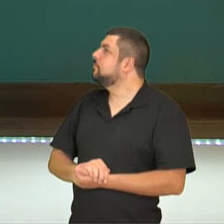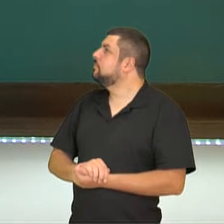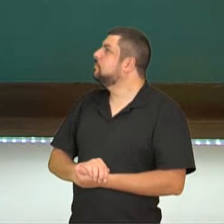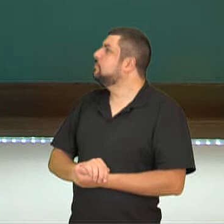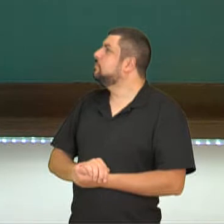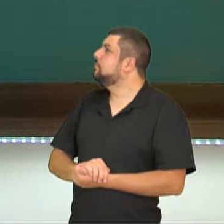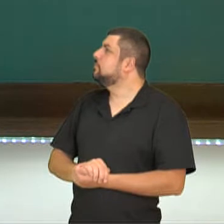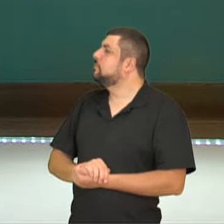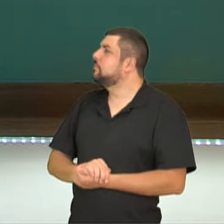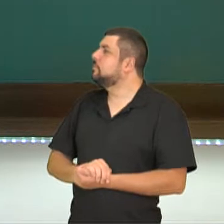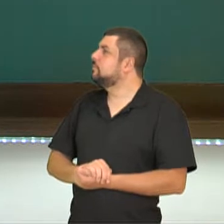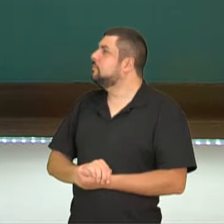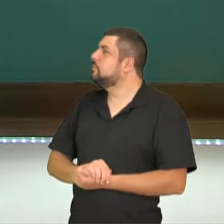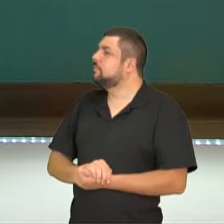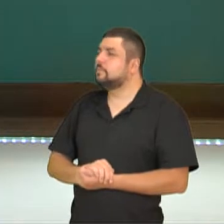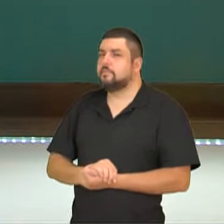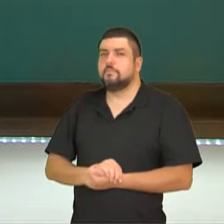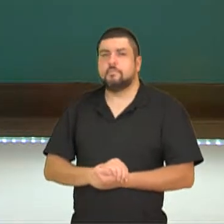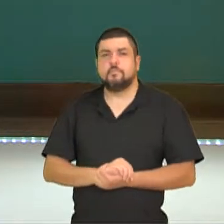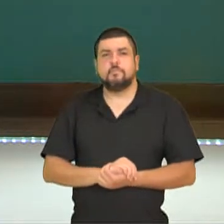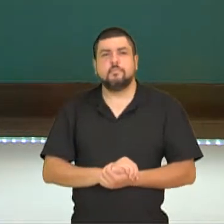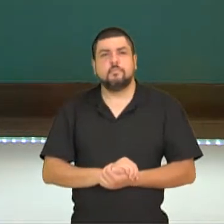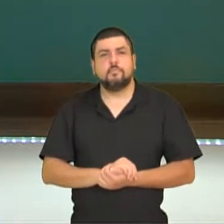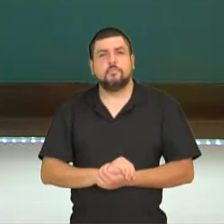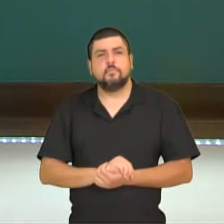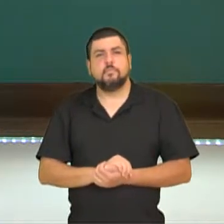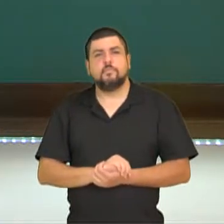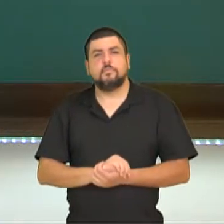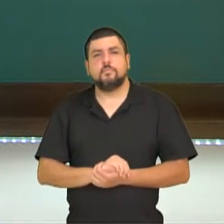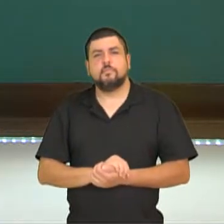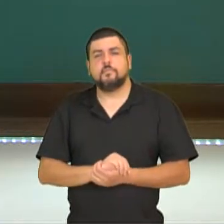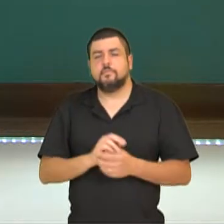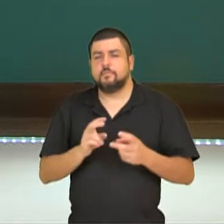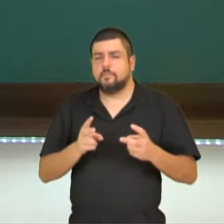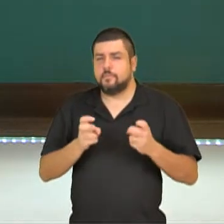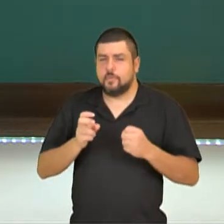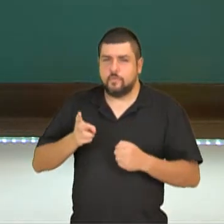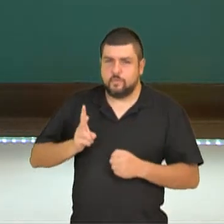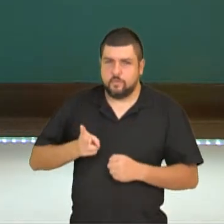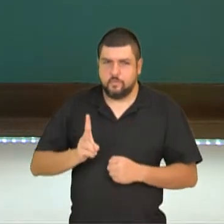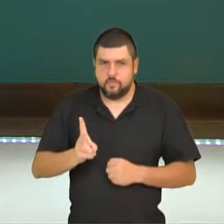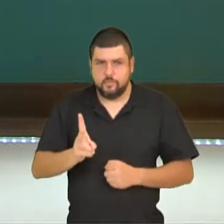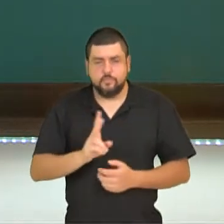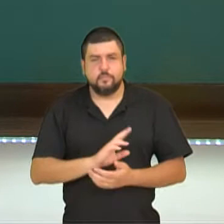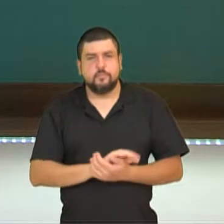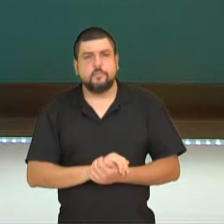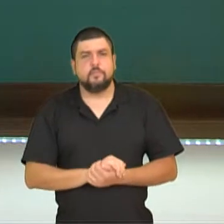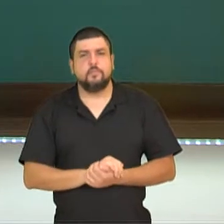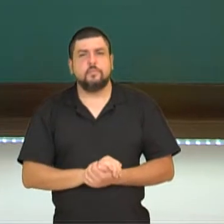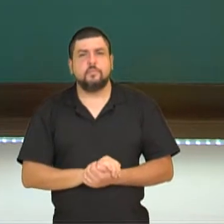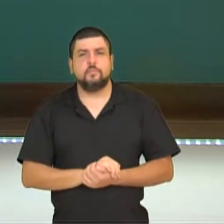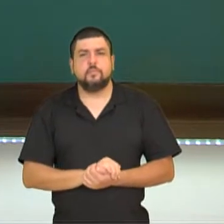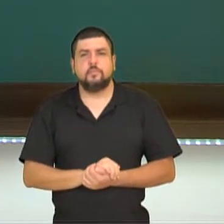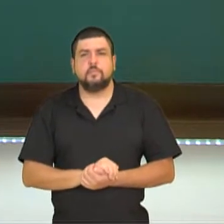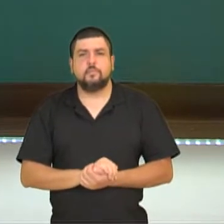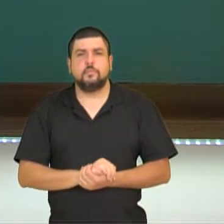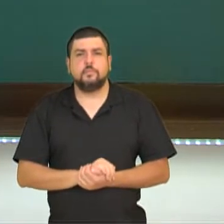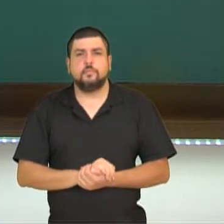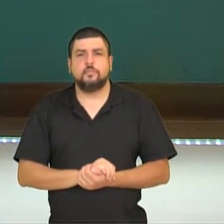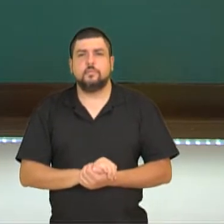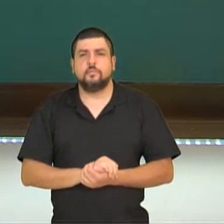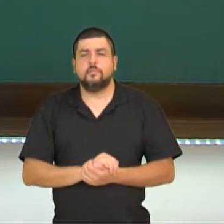1941. Mira qué importante, ¿no? Sí, vamos a seguir entonces. Vamos para